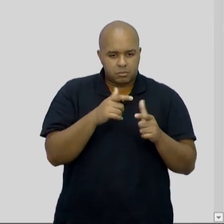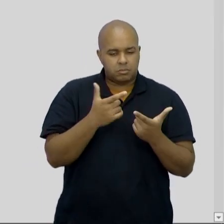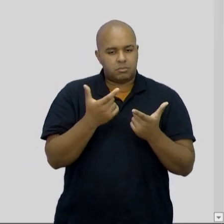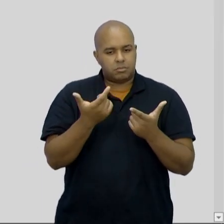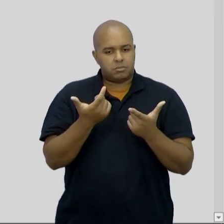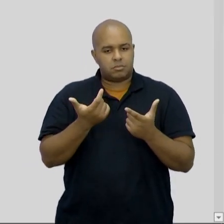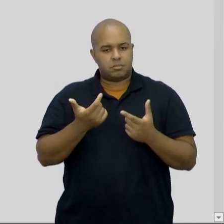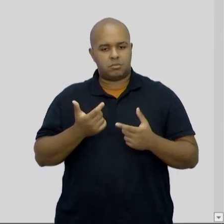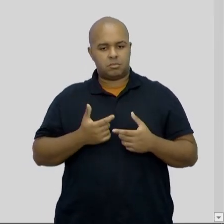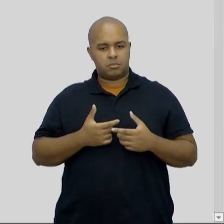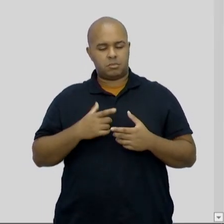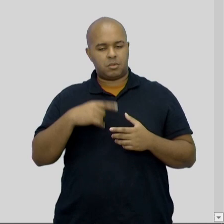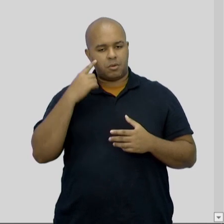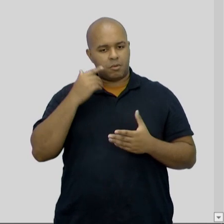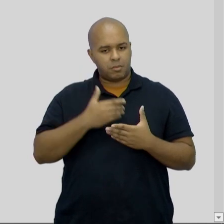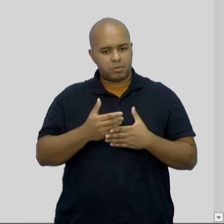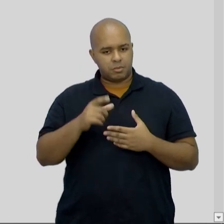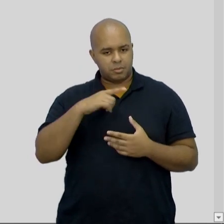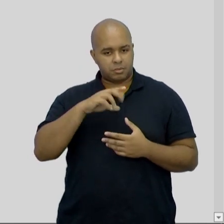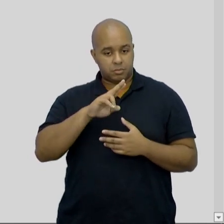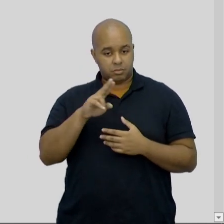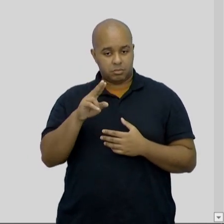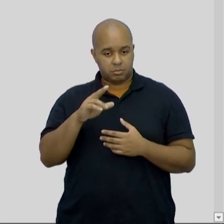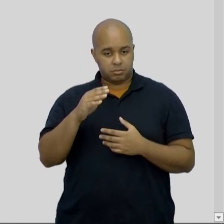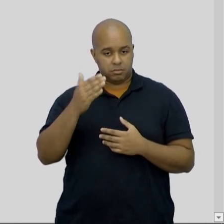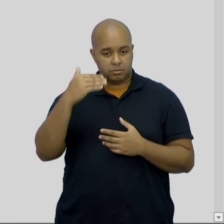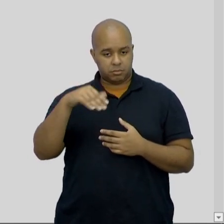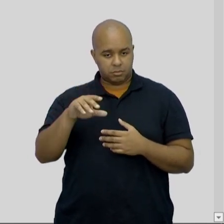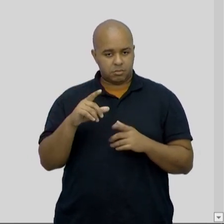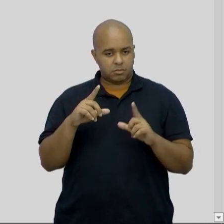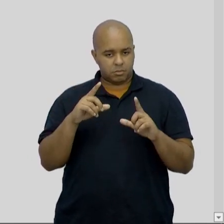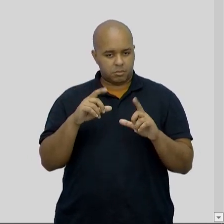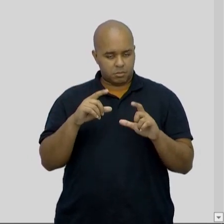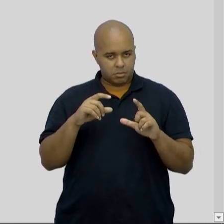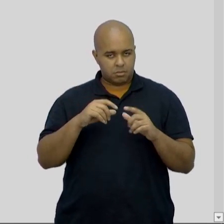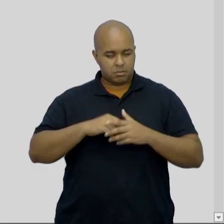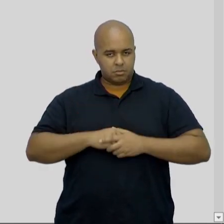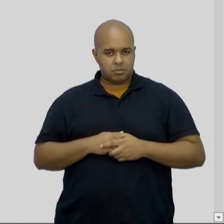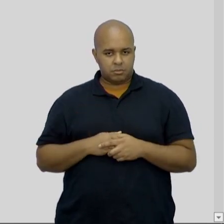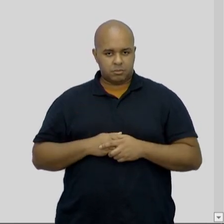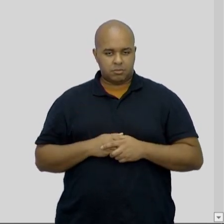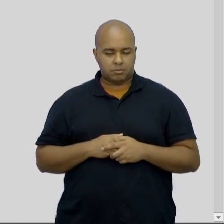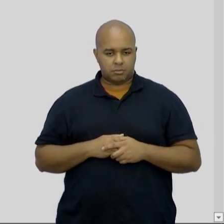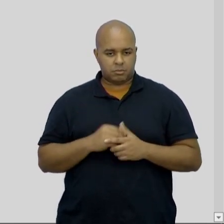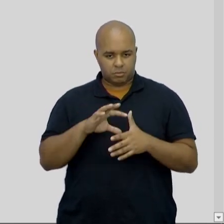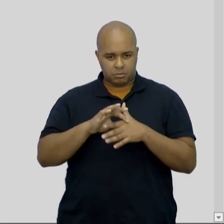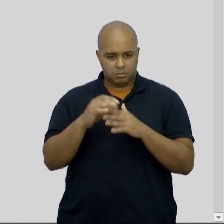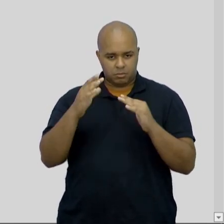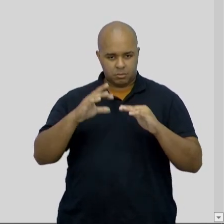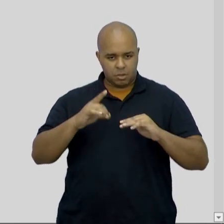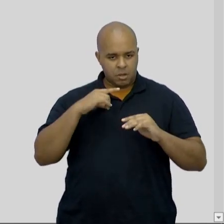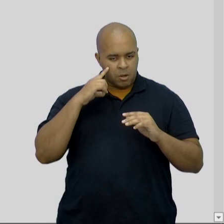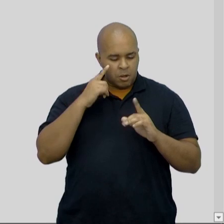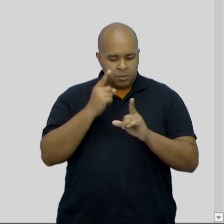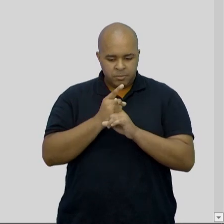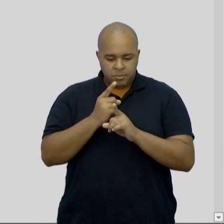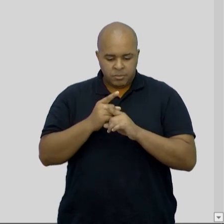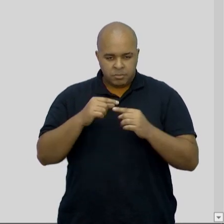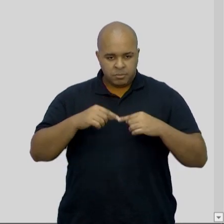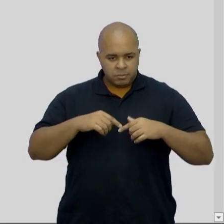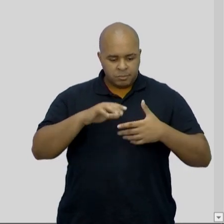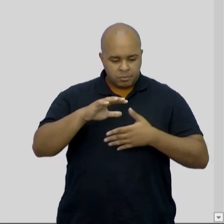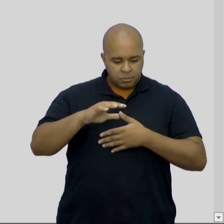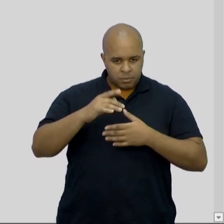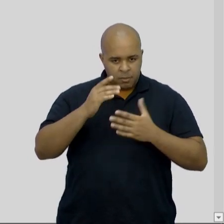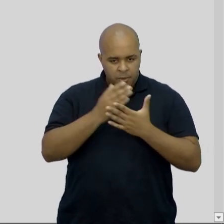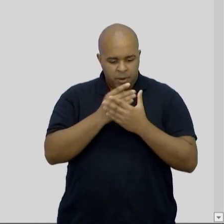localização. Vou começar por cima, né? Tem o nome dela, tem a ilustração do líder, tem a localização e algum bônus